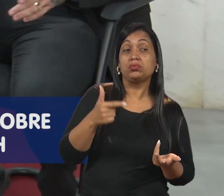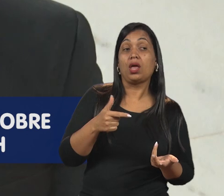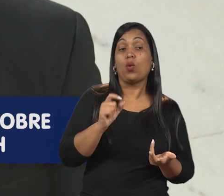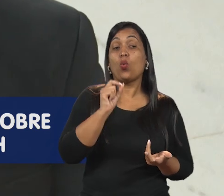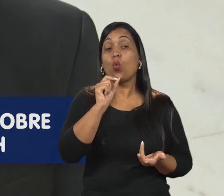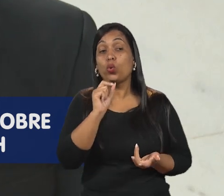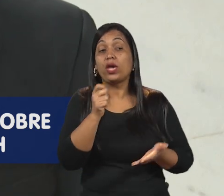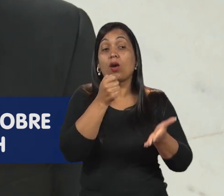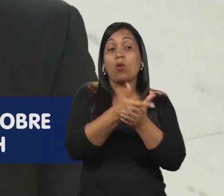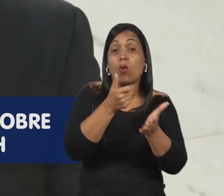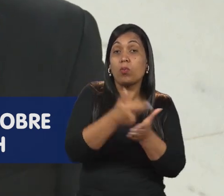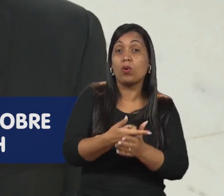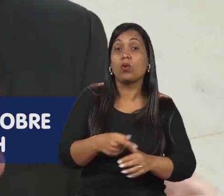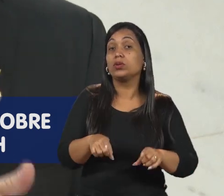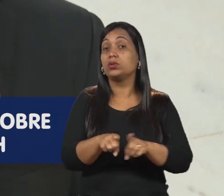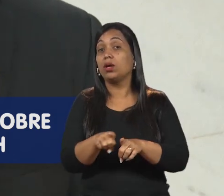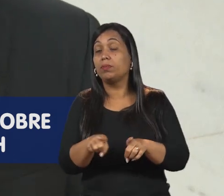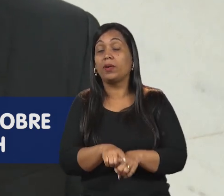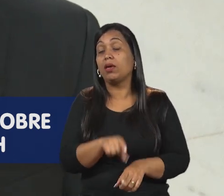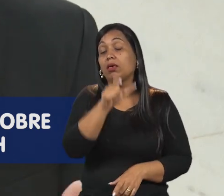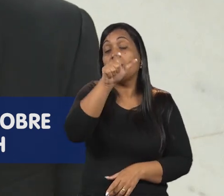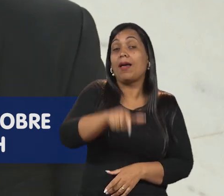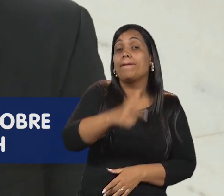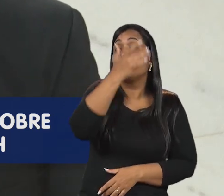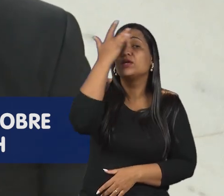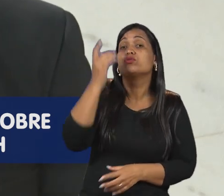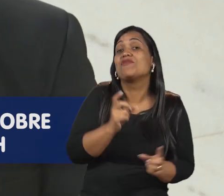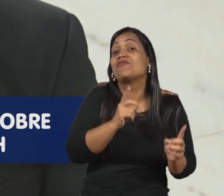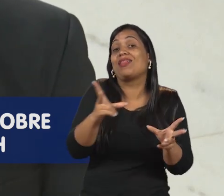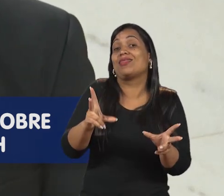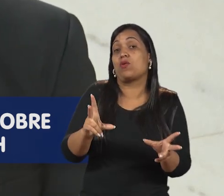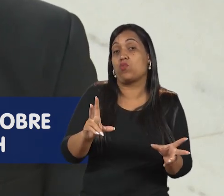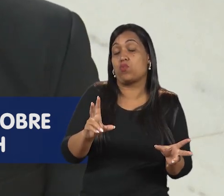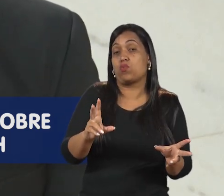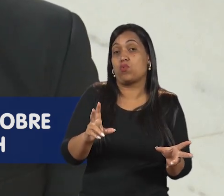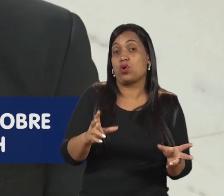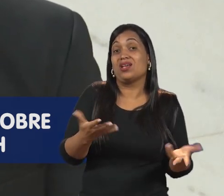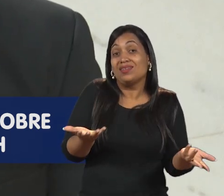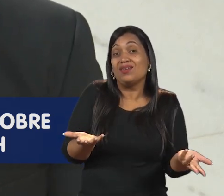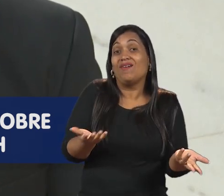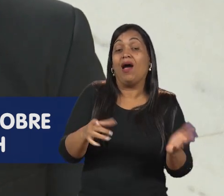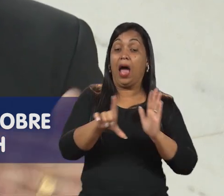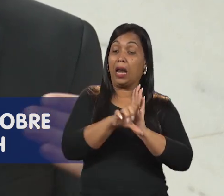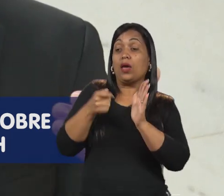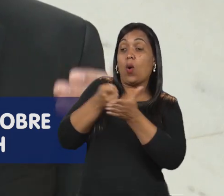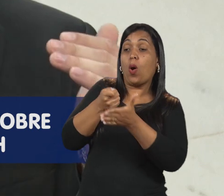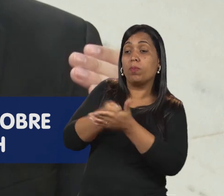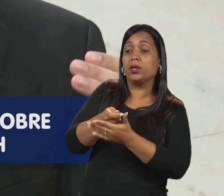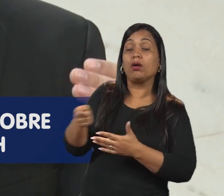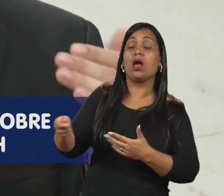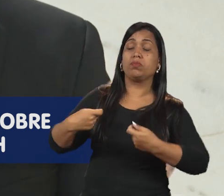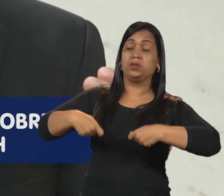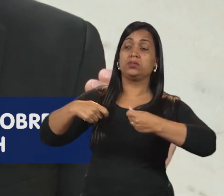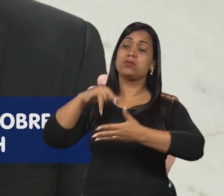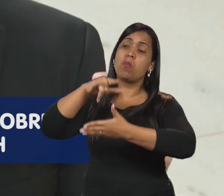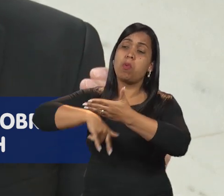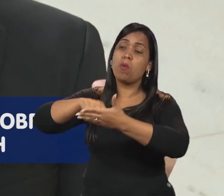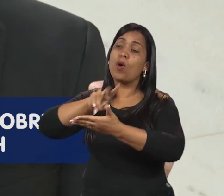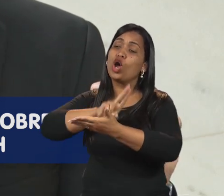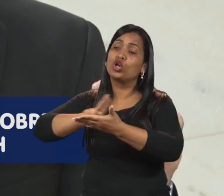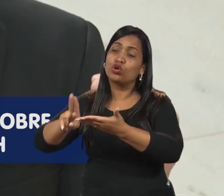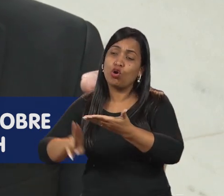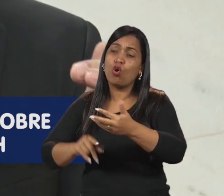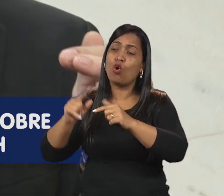que foi comprado e nem sequer de quem vendeu esse material. Então, aí a lei obriga que eles tenham uma